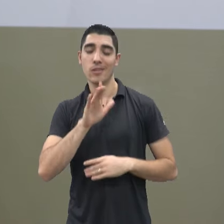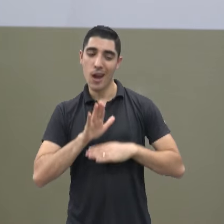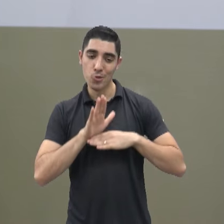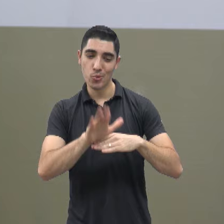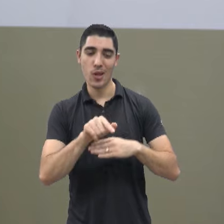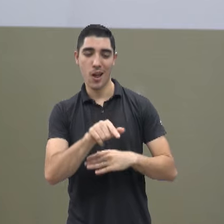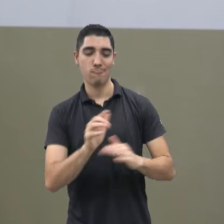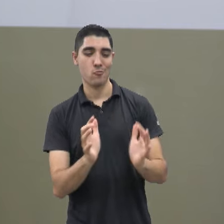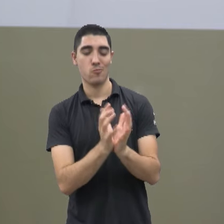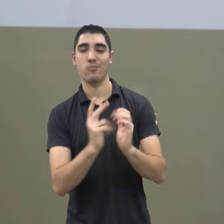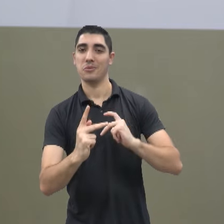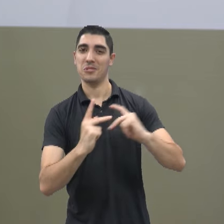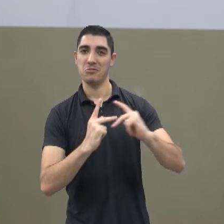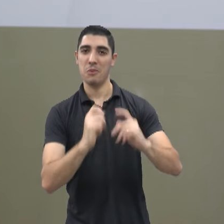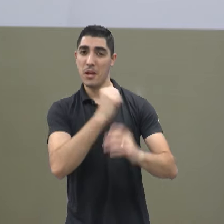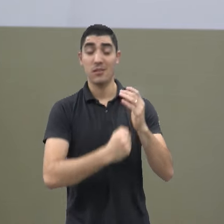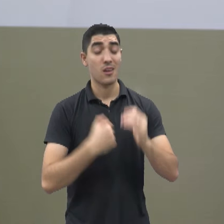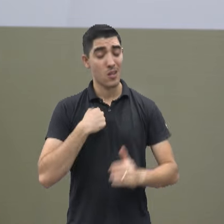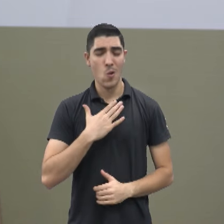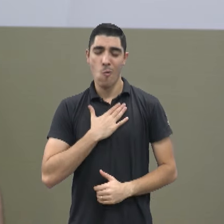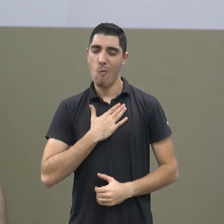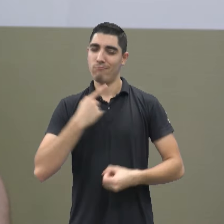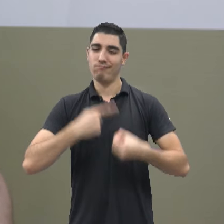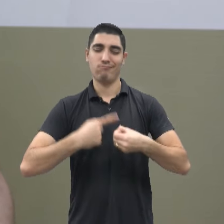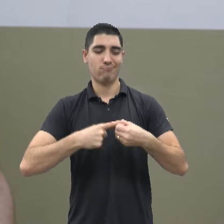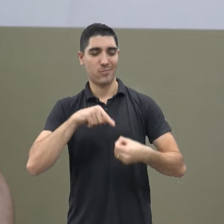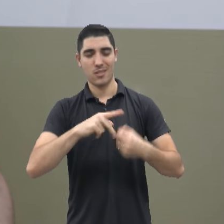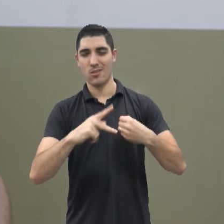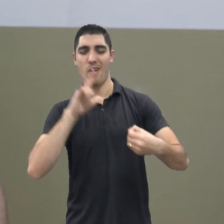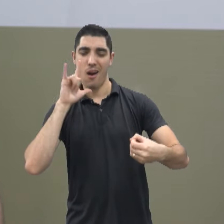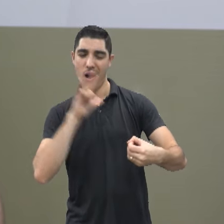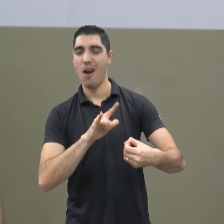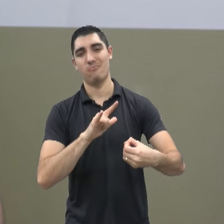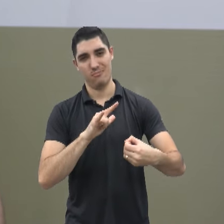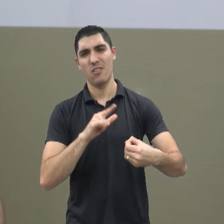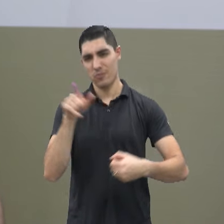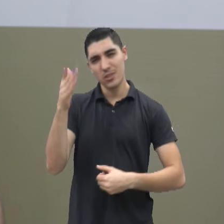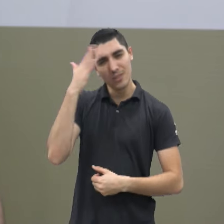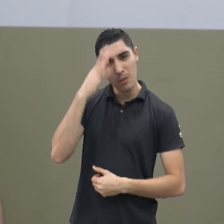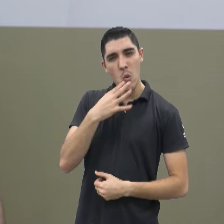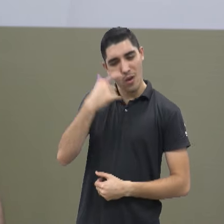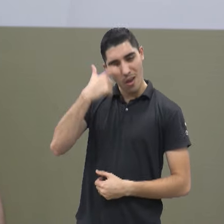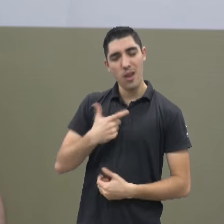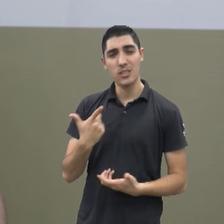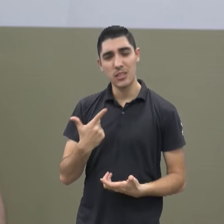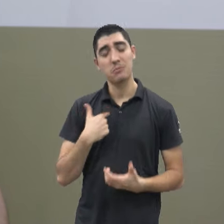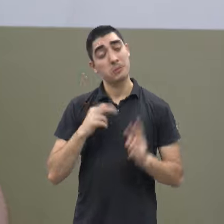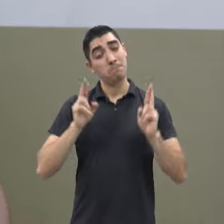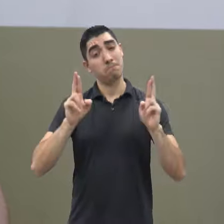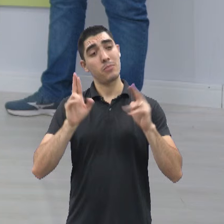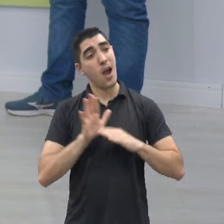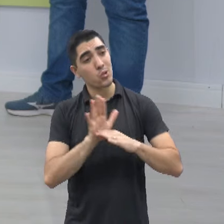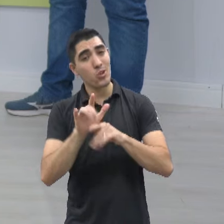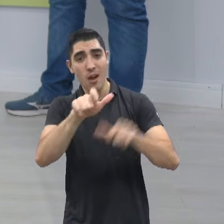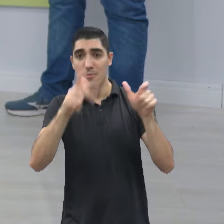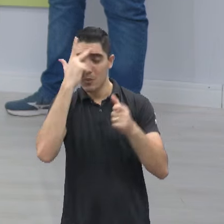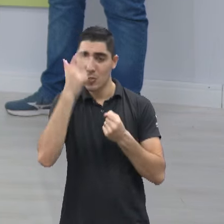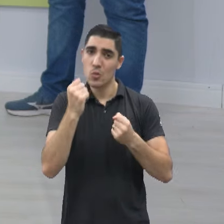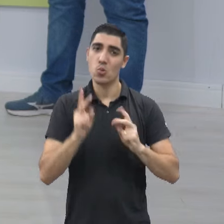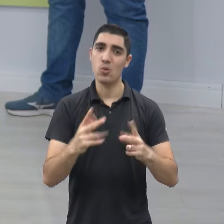uma cidade que realmente eu gosto muito. Você me conhece o suficiente para saber que é sincero aí. Espero que a gente possa trazer muita alegria para o torcedor joseense.